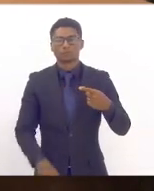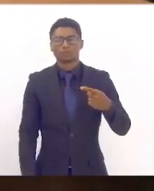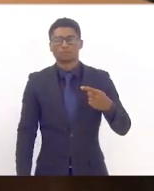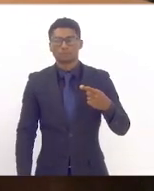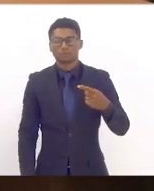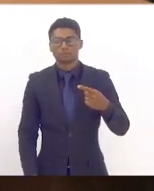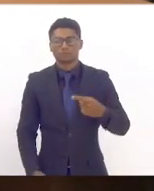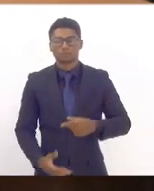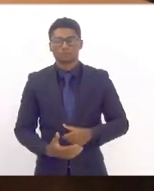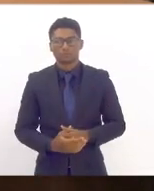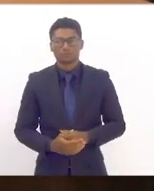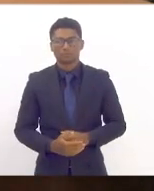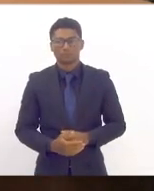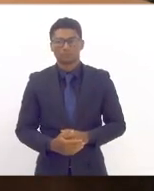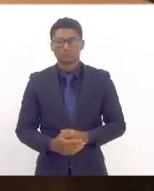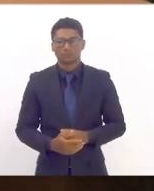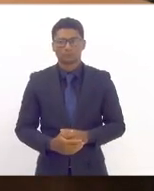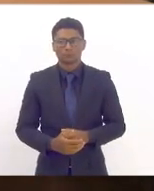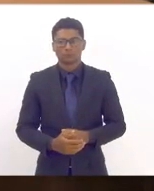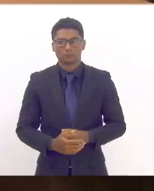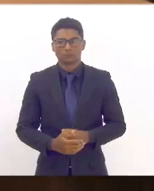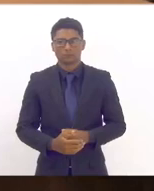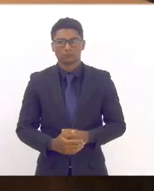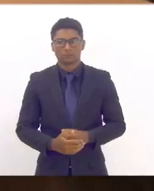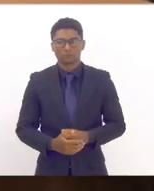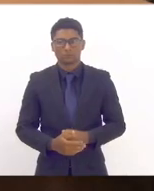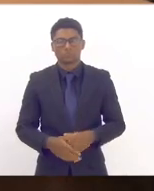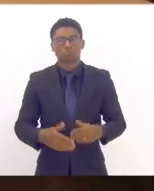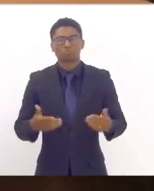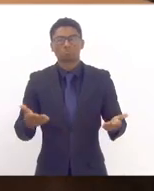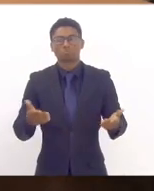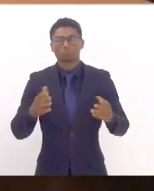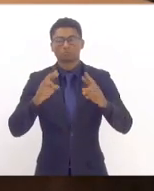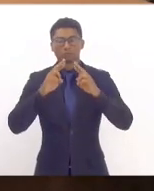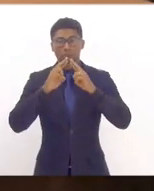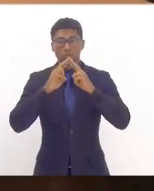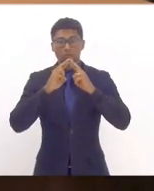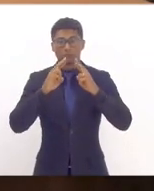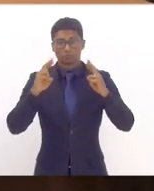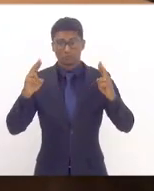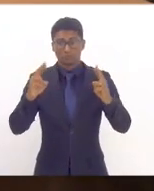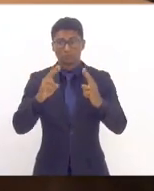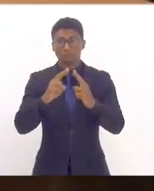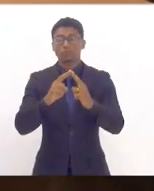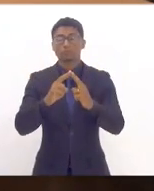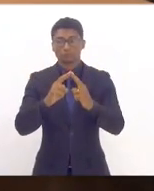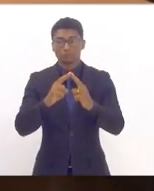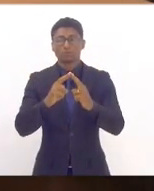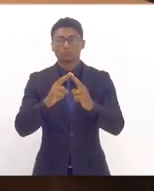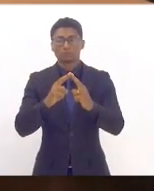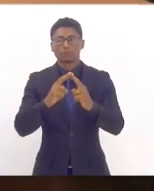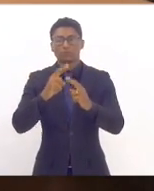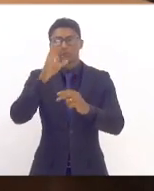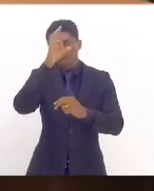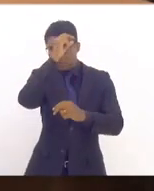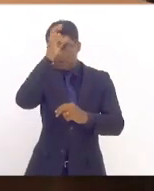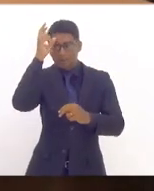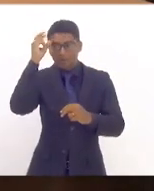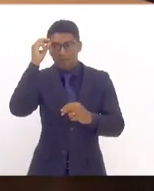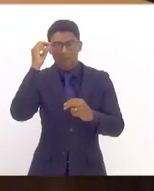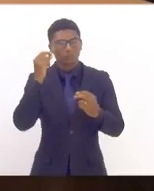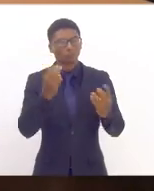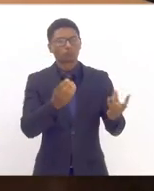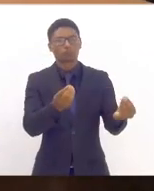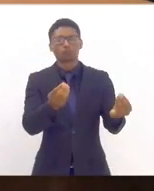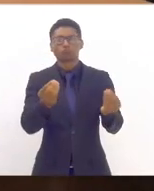que jamais vi uma audiência pública com tantos prefeitos presentes